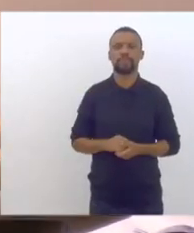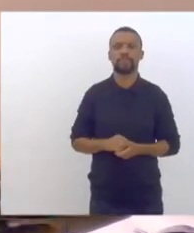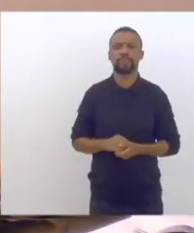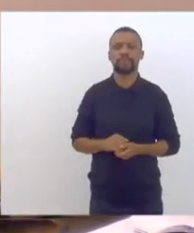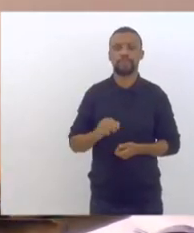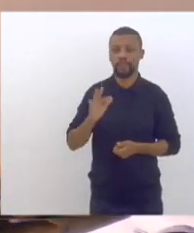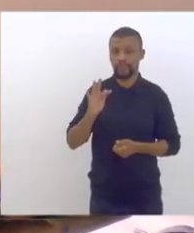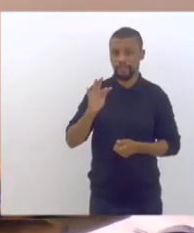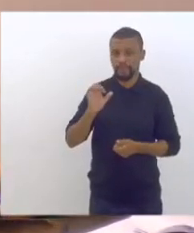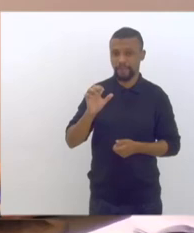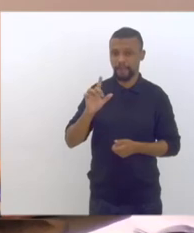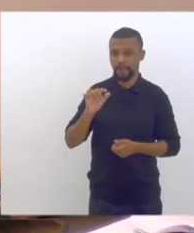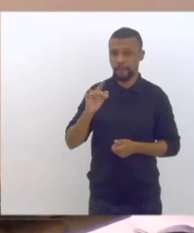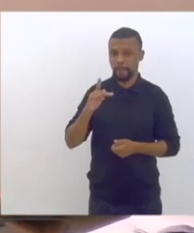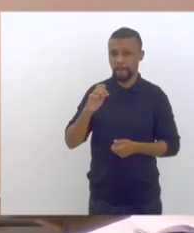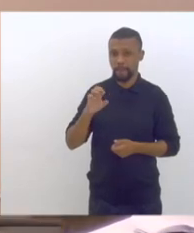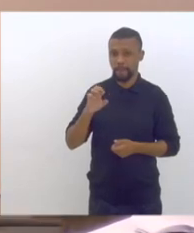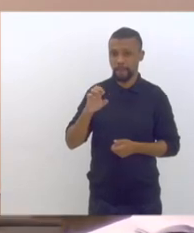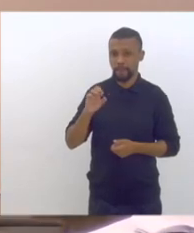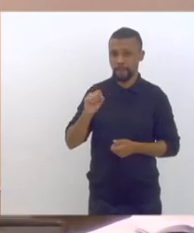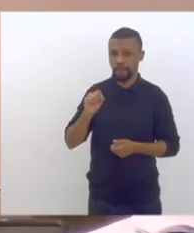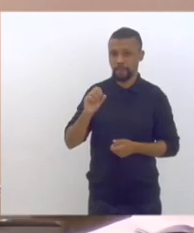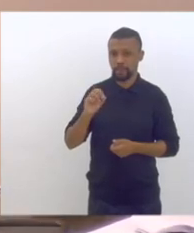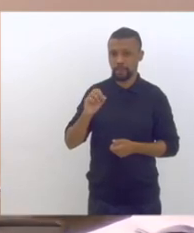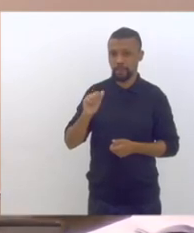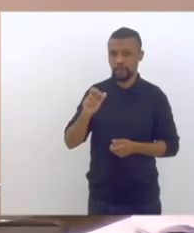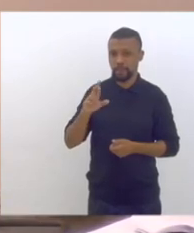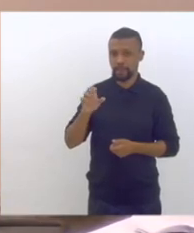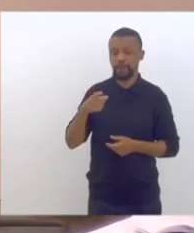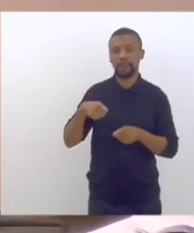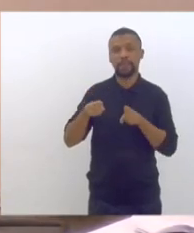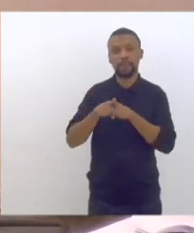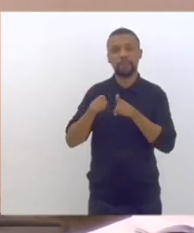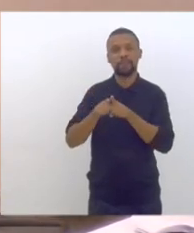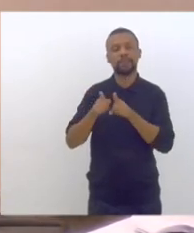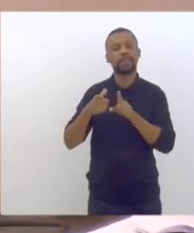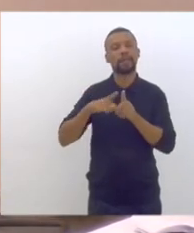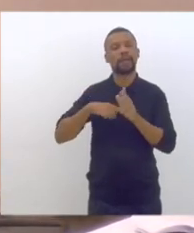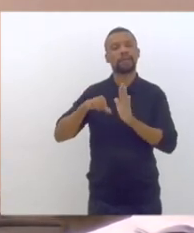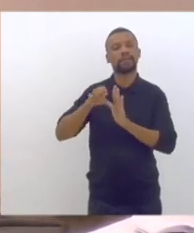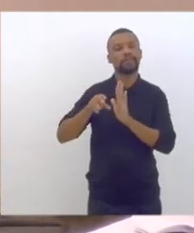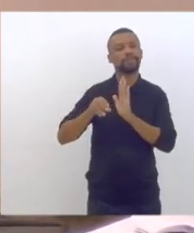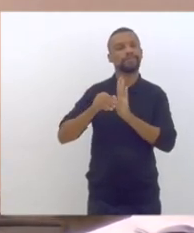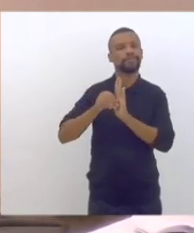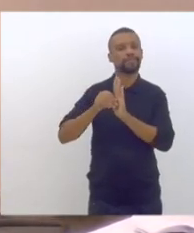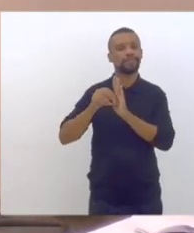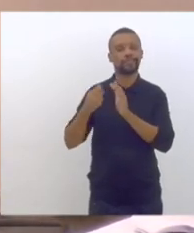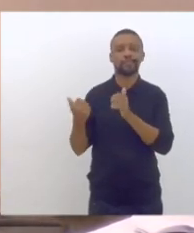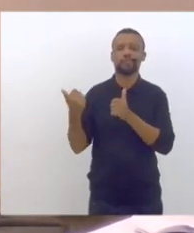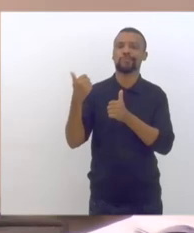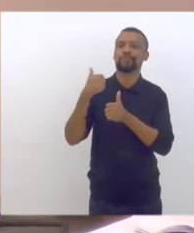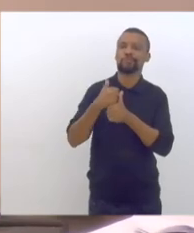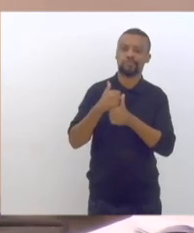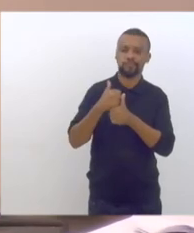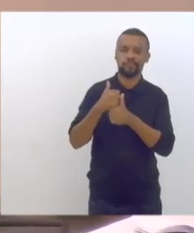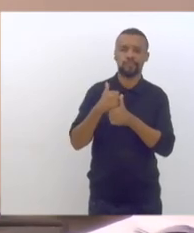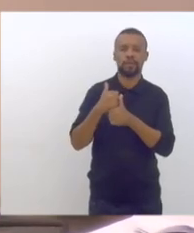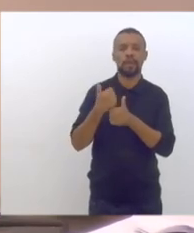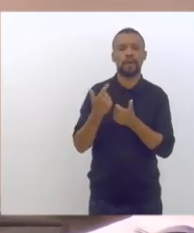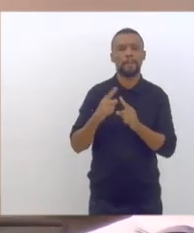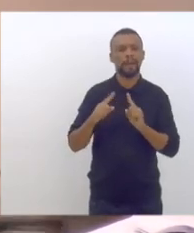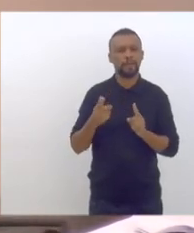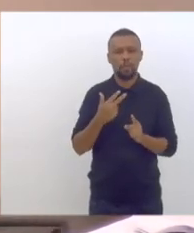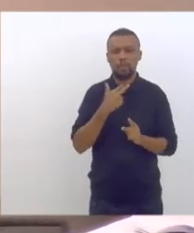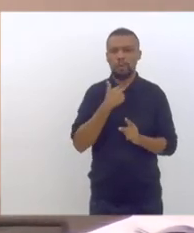o Filipe Soares ele também faz emenda supressiva artigo 1º do projeto não se pode